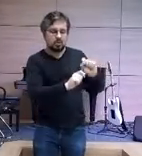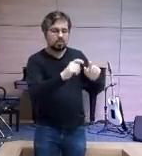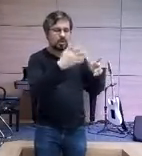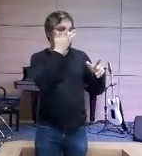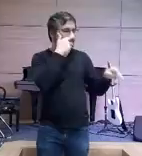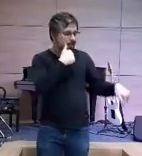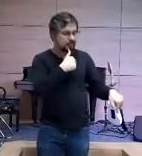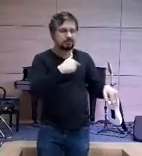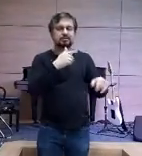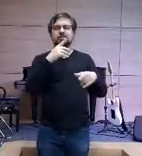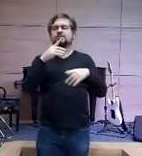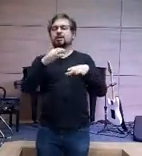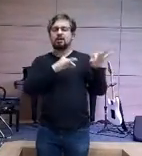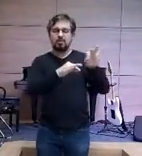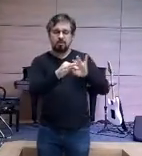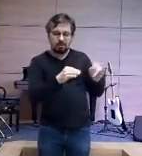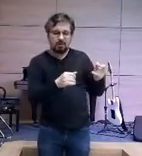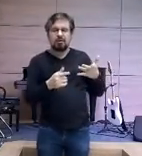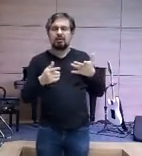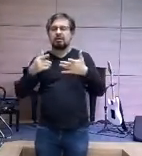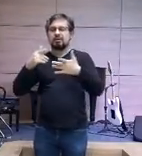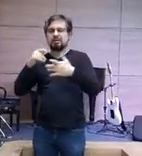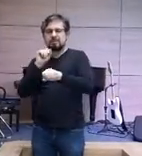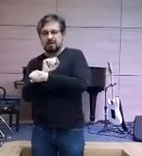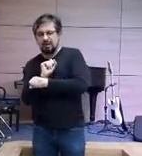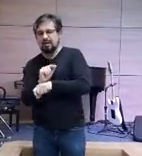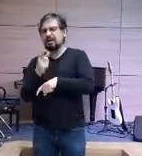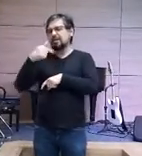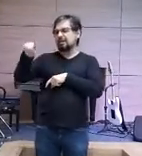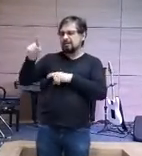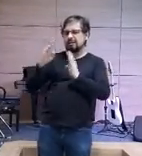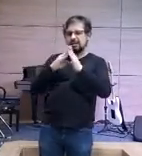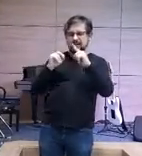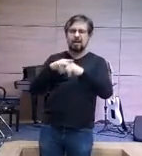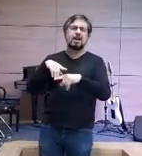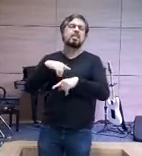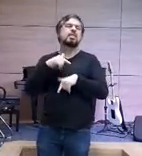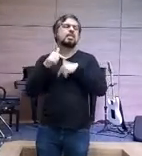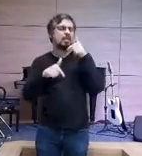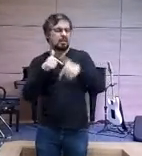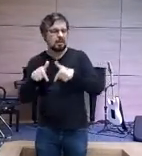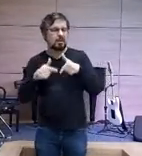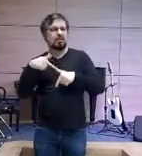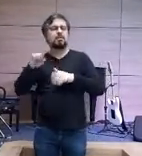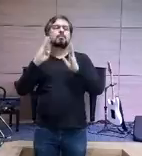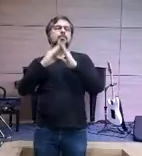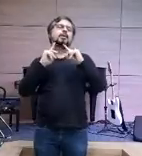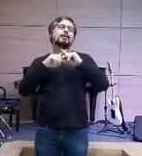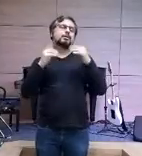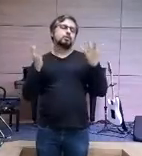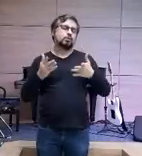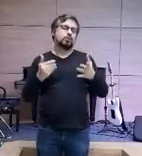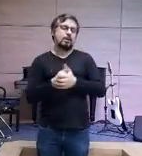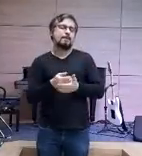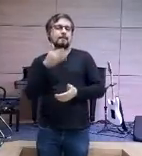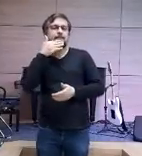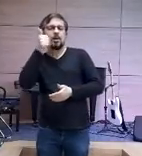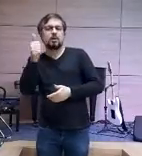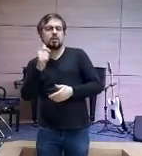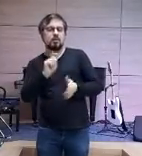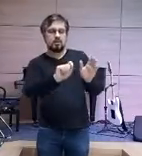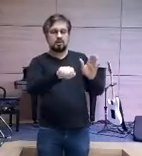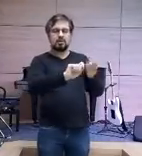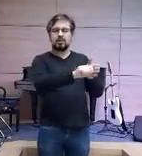criança tem que arrumar outra tem que esperar não ah não dá muito trabalho ir para igreja hoje é muito